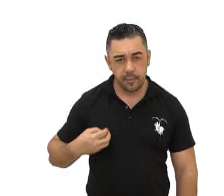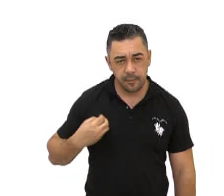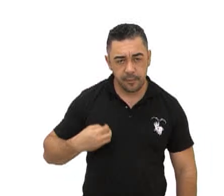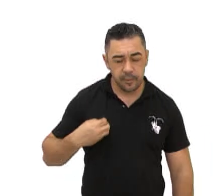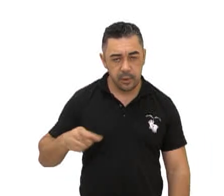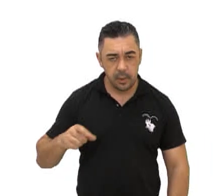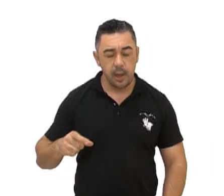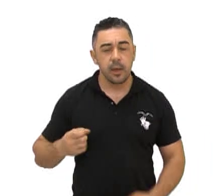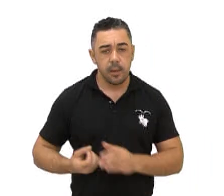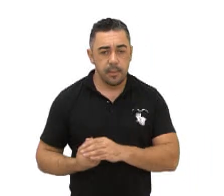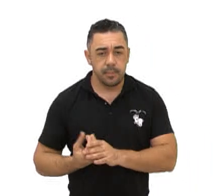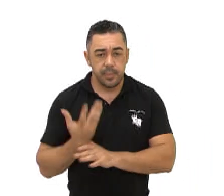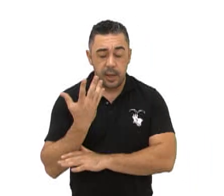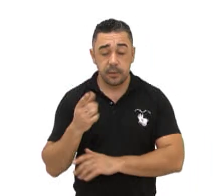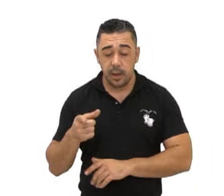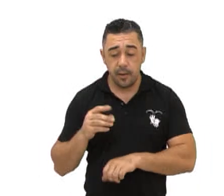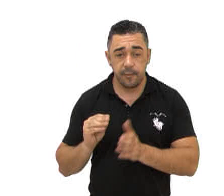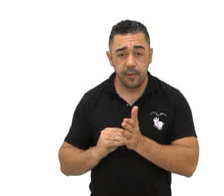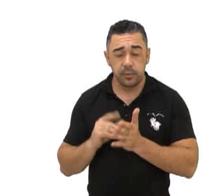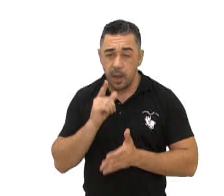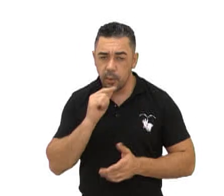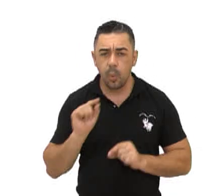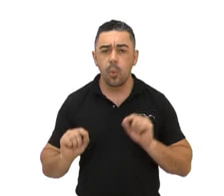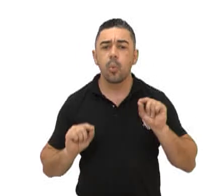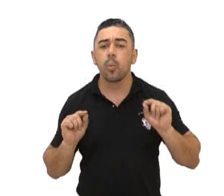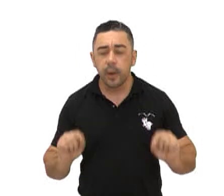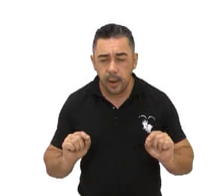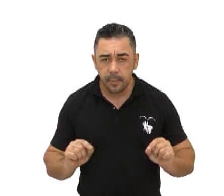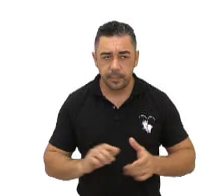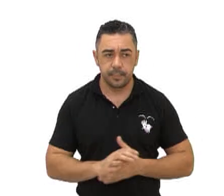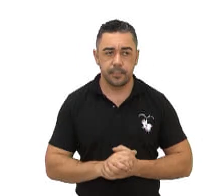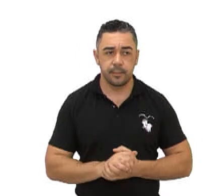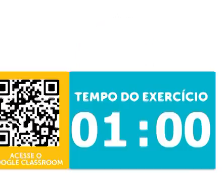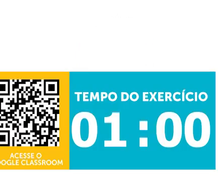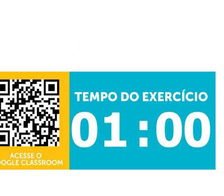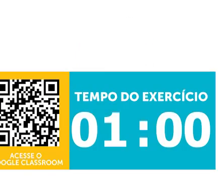dessas plantas na condição de escassez citada é a presença do quê?